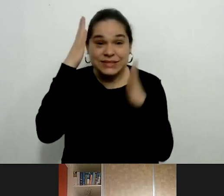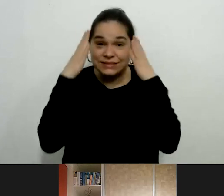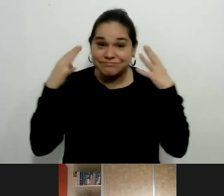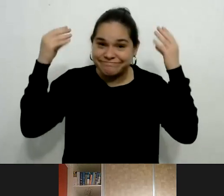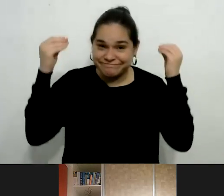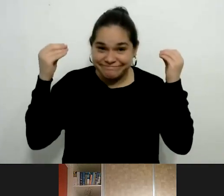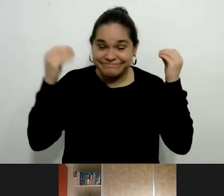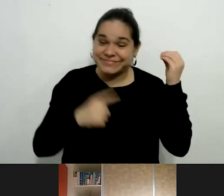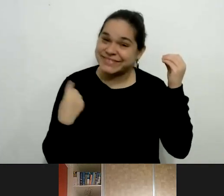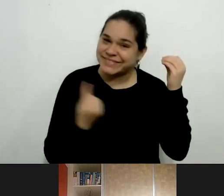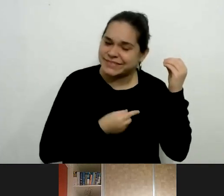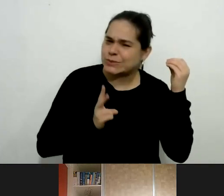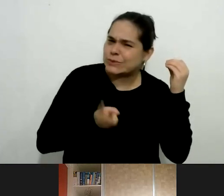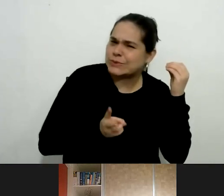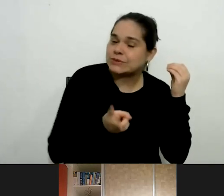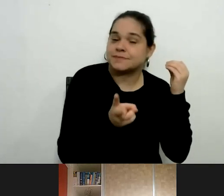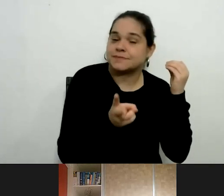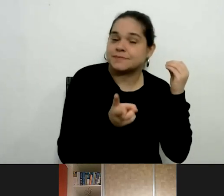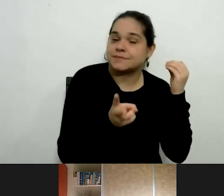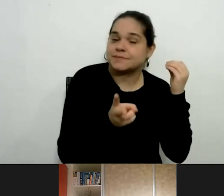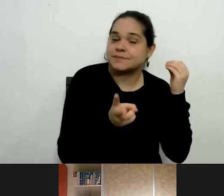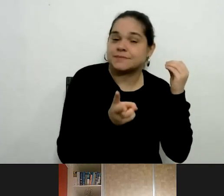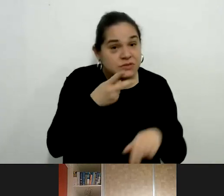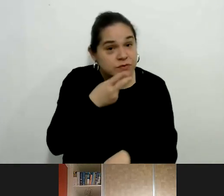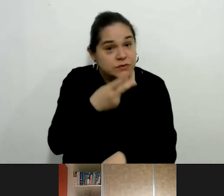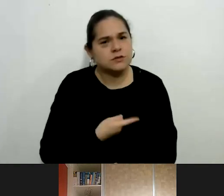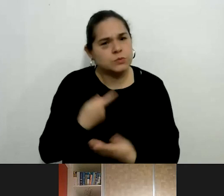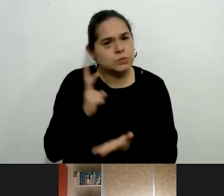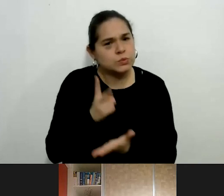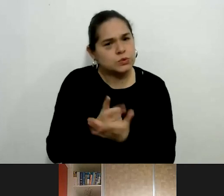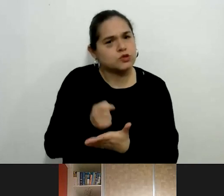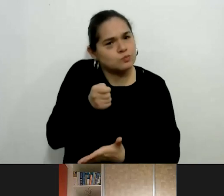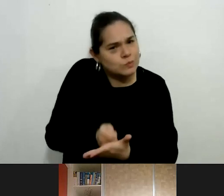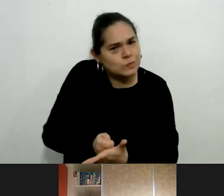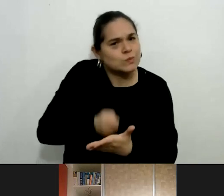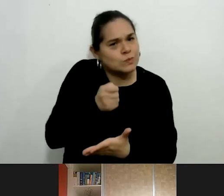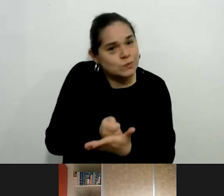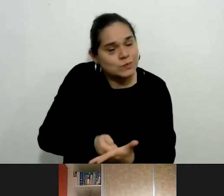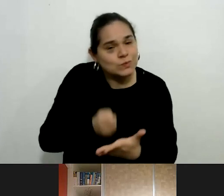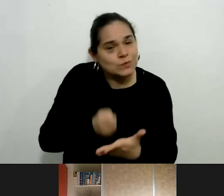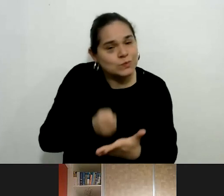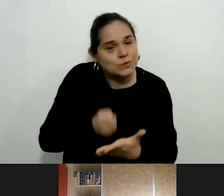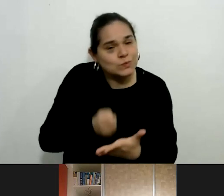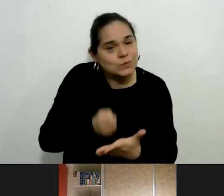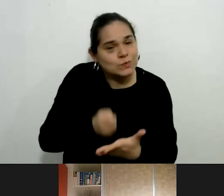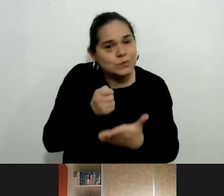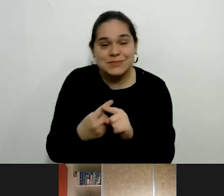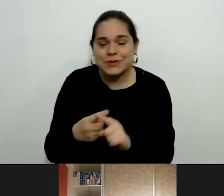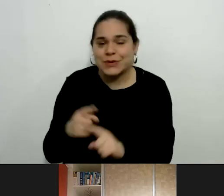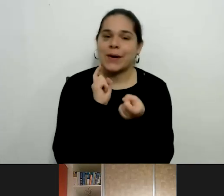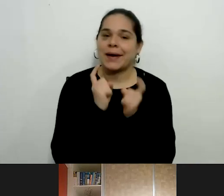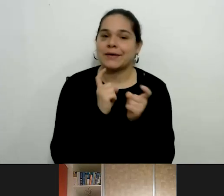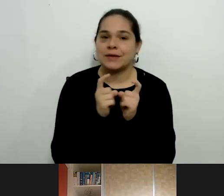seguimos e é como você falou, Tião, uma questão de perseverança porque logo, logo essas reuniões vão estar